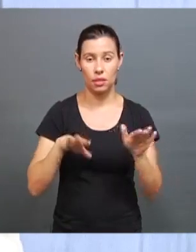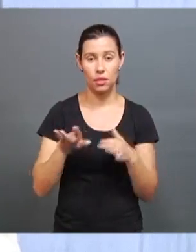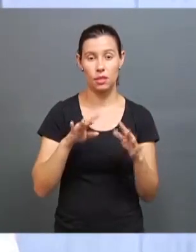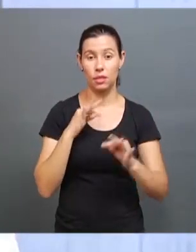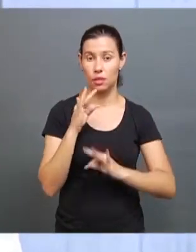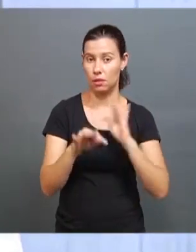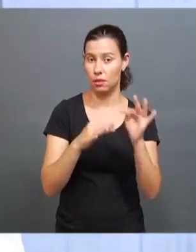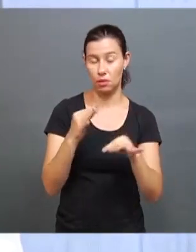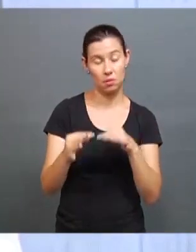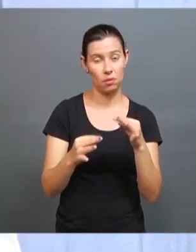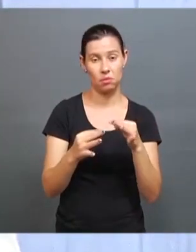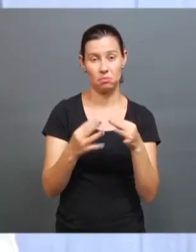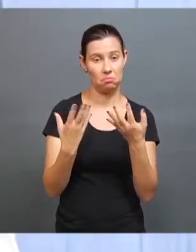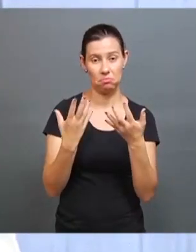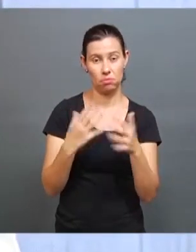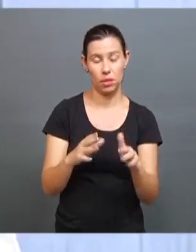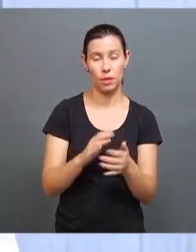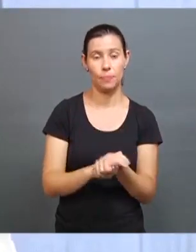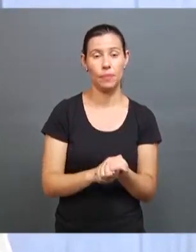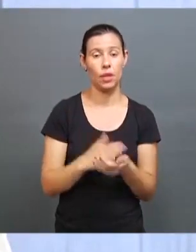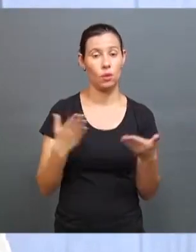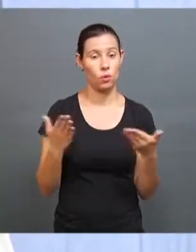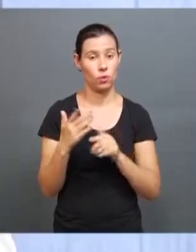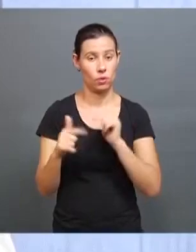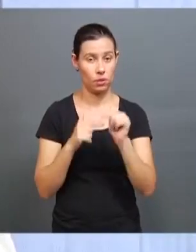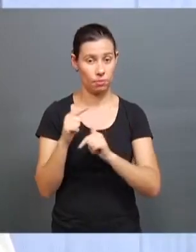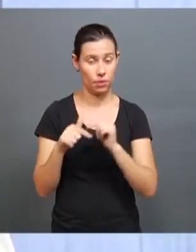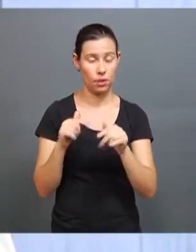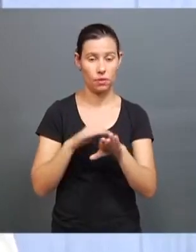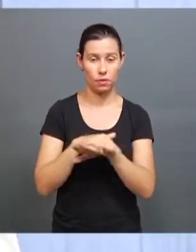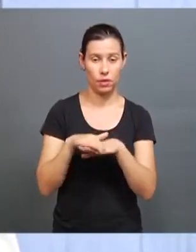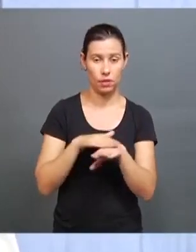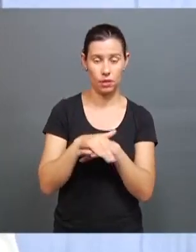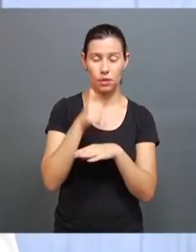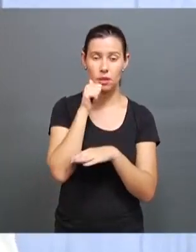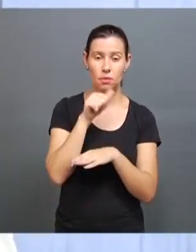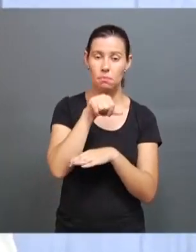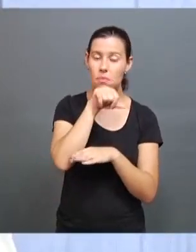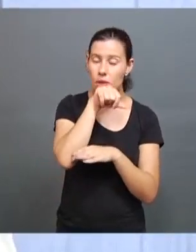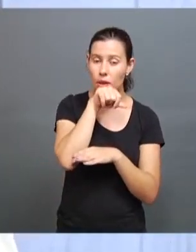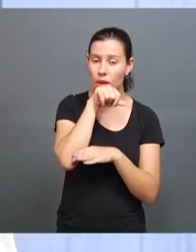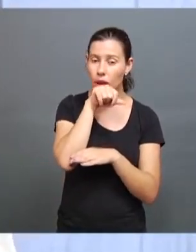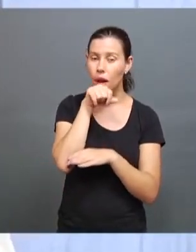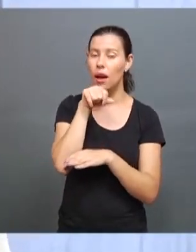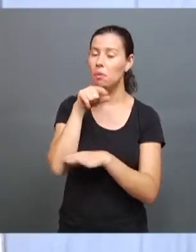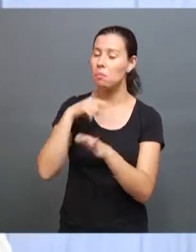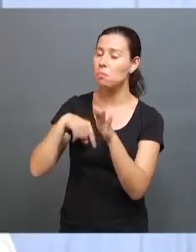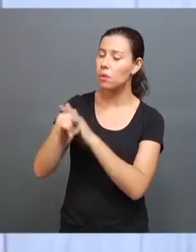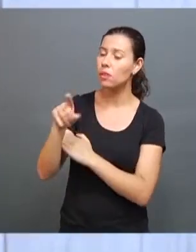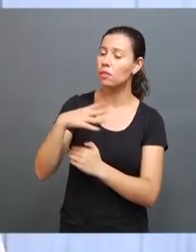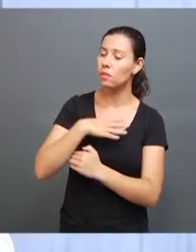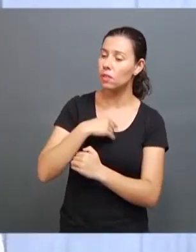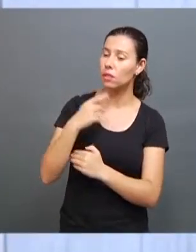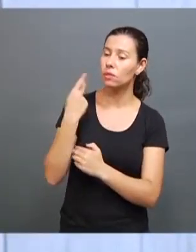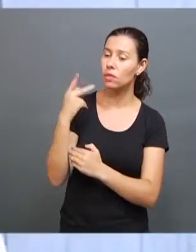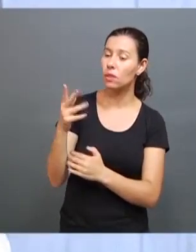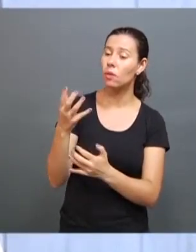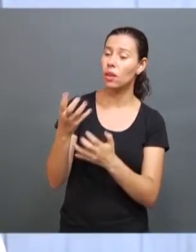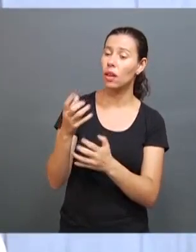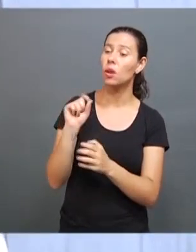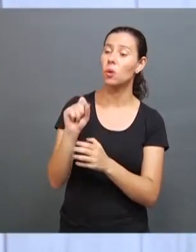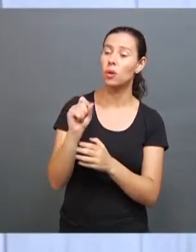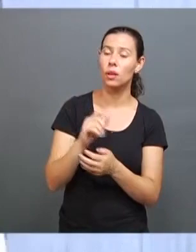Hoje mesmo no trabalho, a gente estava conversando com outras mães, falando, o que seu filho quer, né? Aí um falou, não, ela só quer um baldinho cheio de moedas